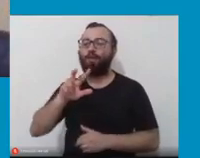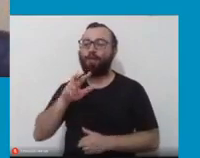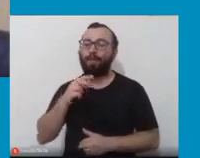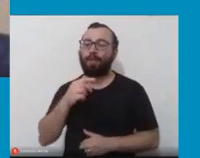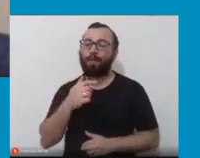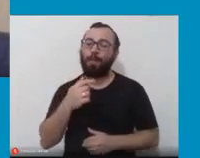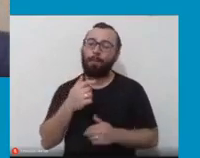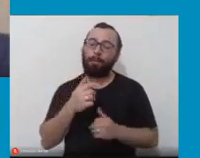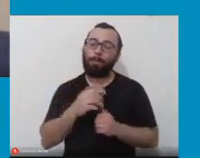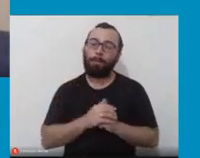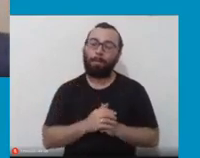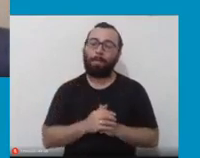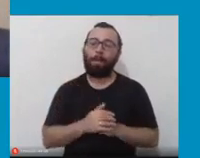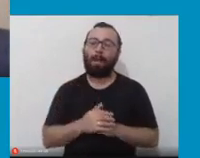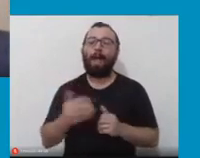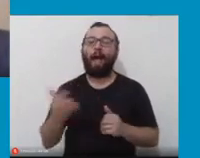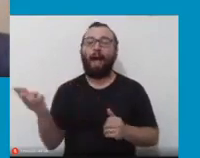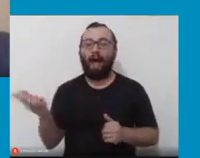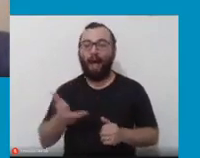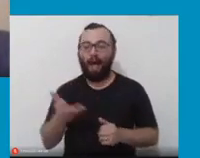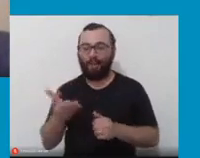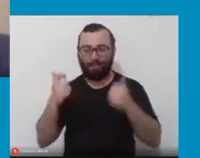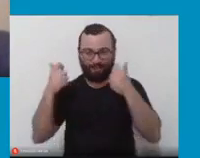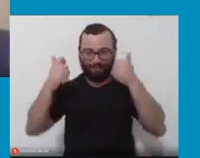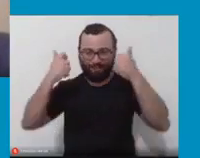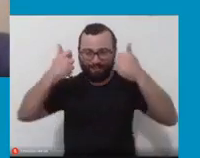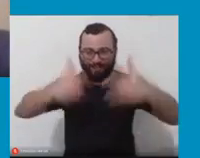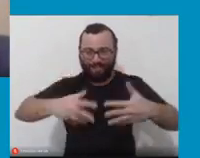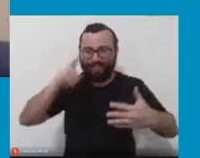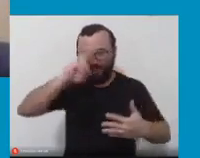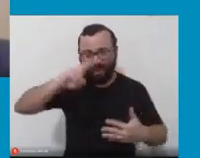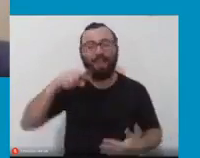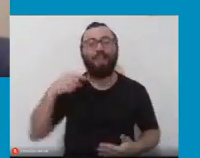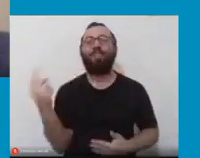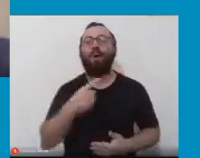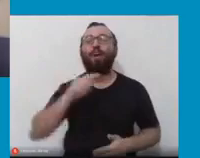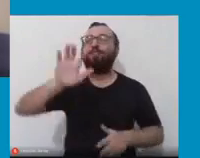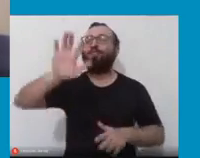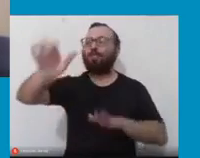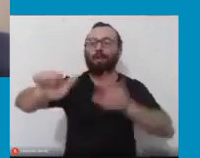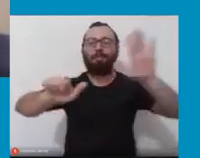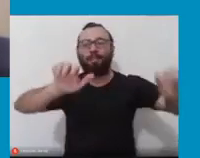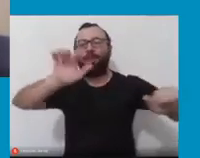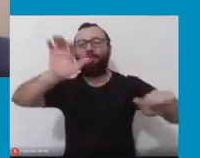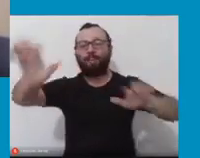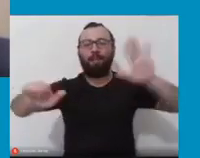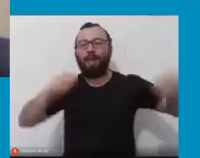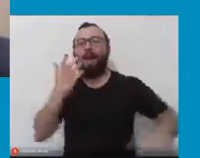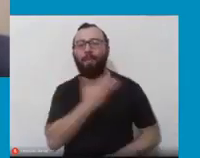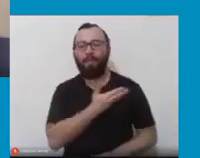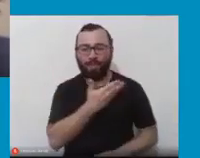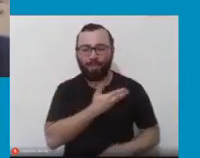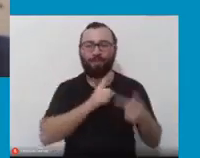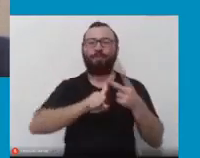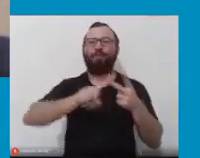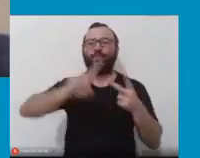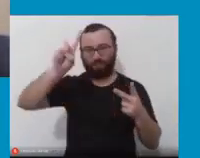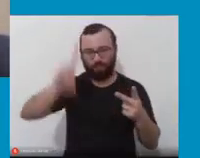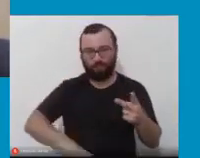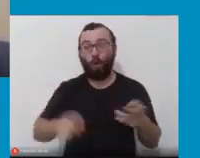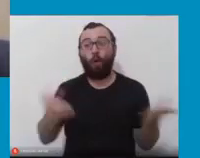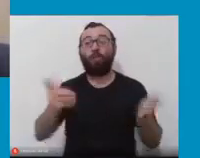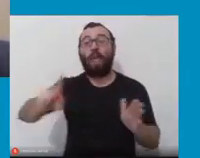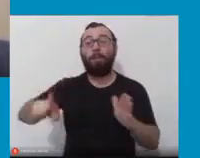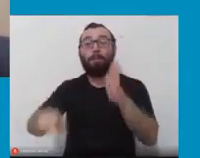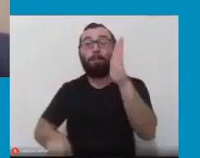dizer, nessa revisita da nossa história, a gente também está chamando antigos diretores. Hoje a gente vai chamar o